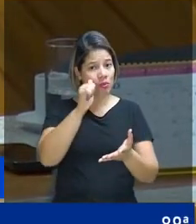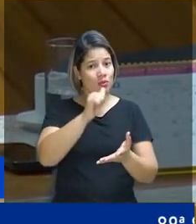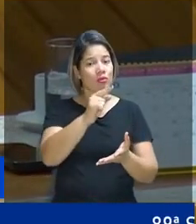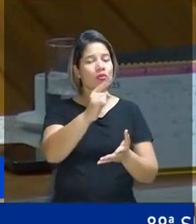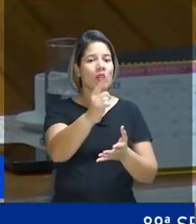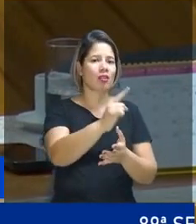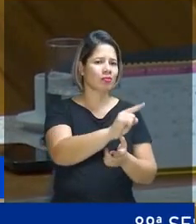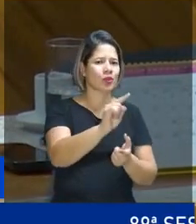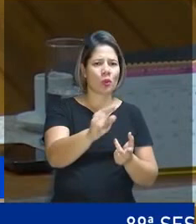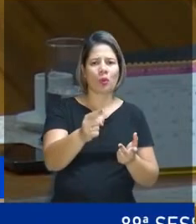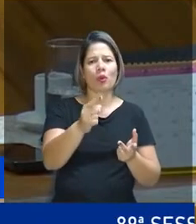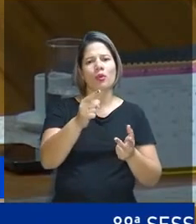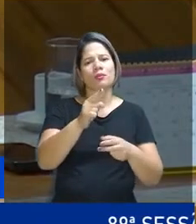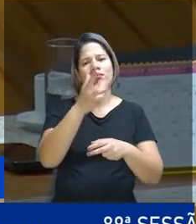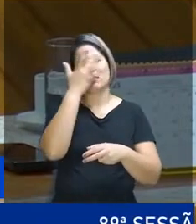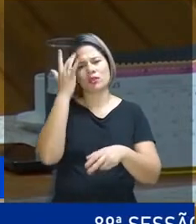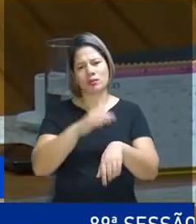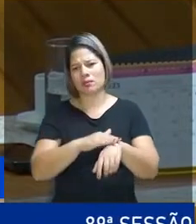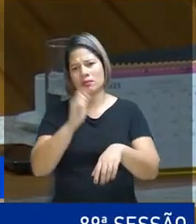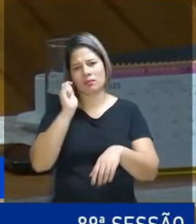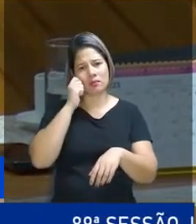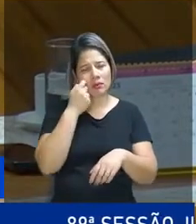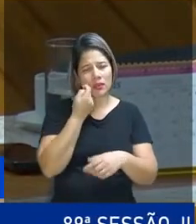de negros, enfim, de todas